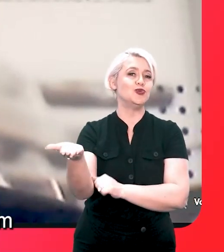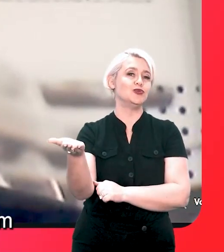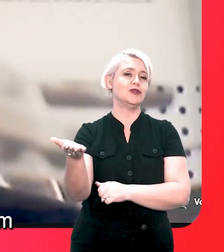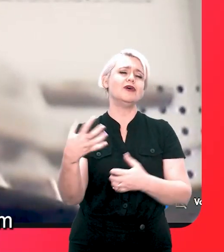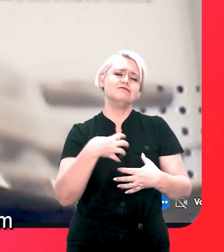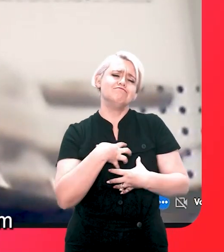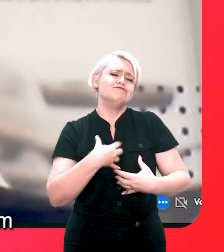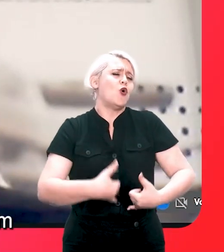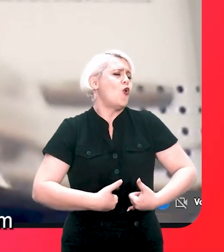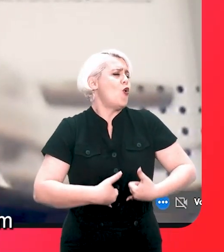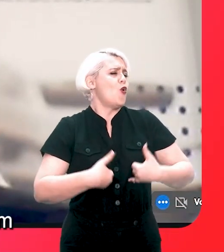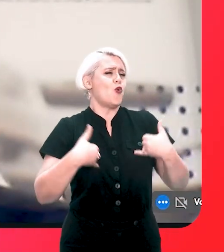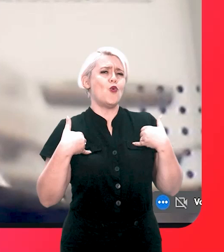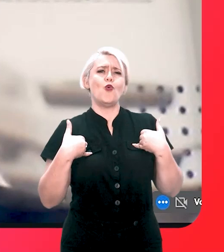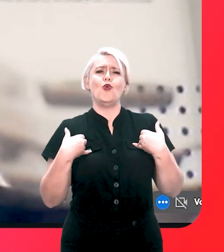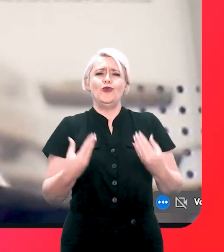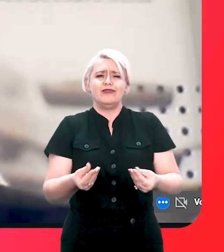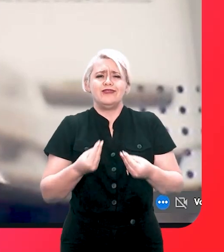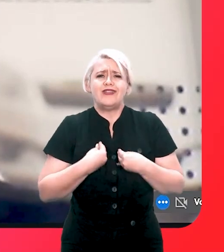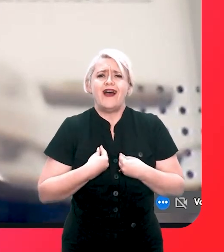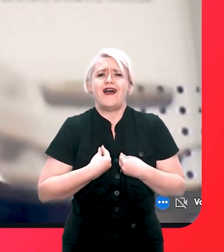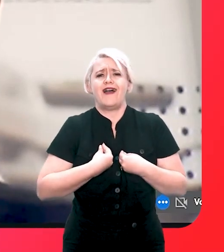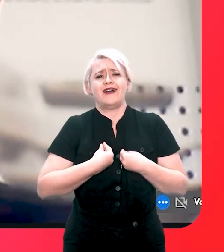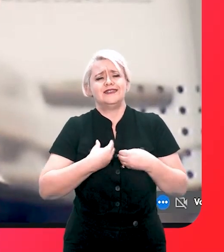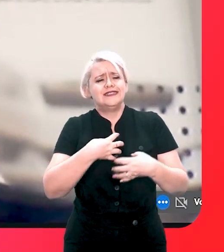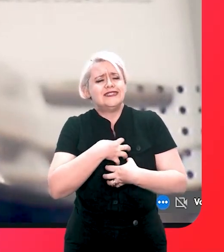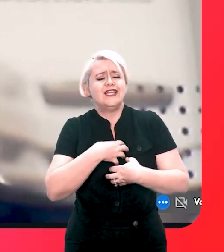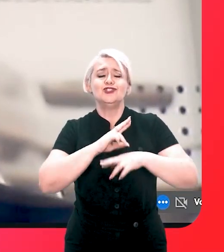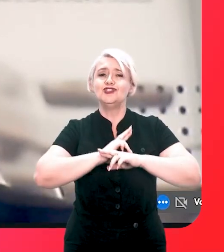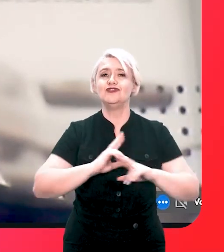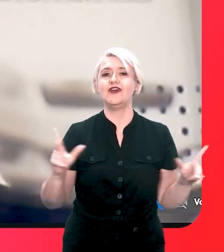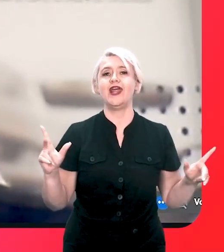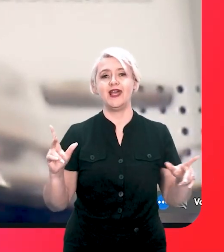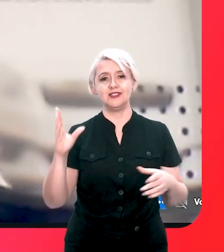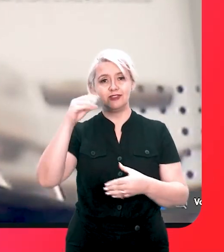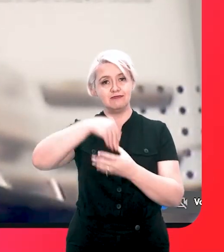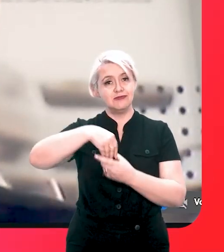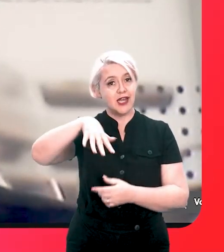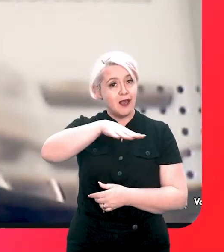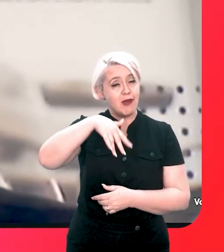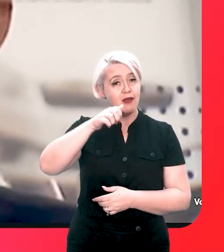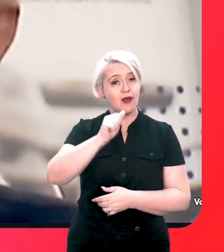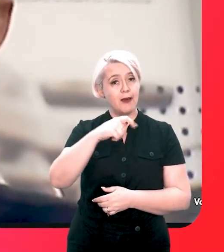que nos orgulham muito, que fazem a diferença, talvez, na PABB,